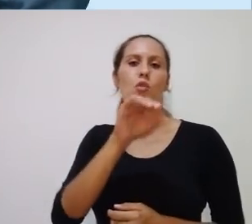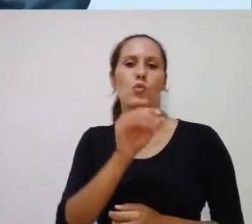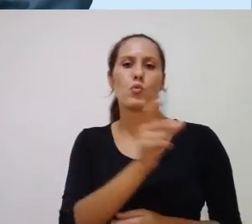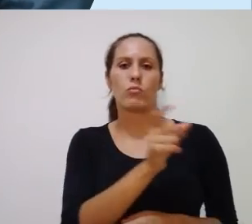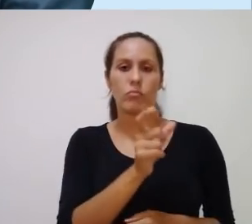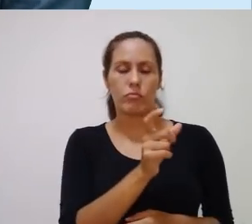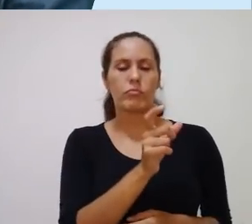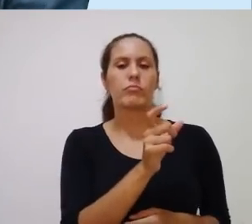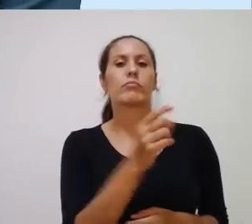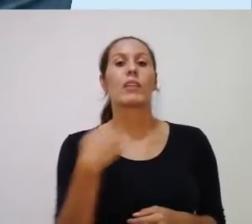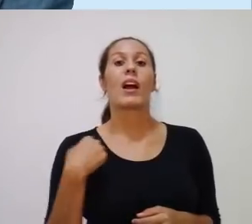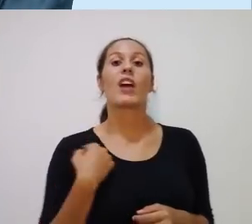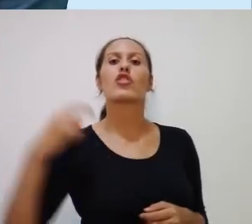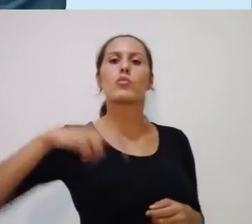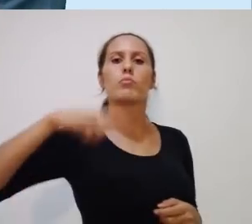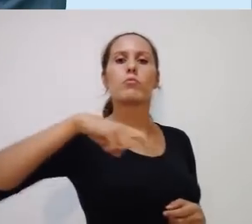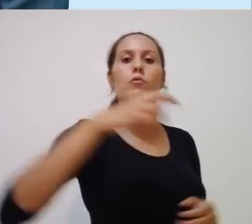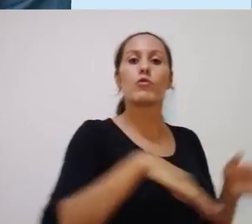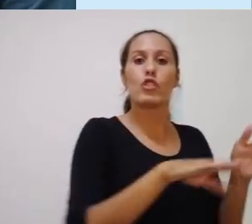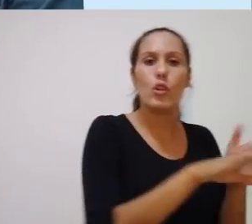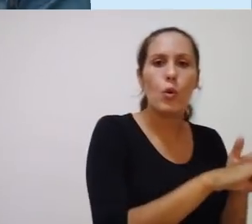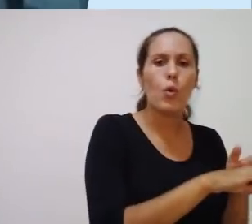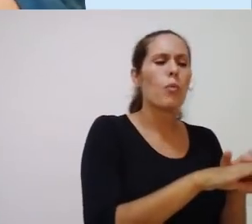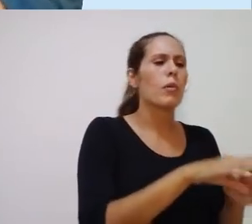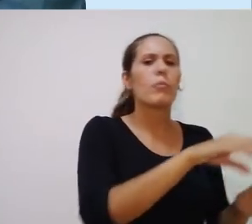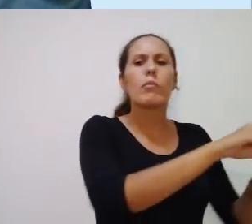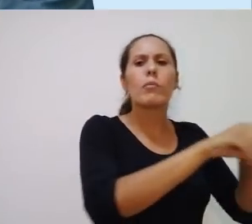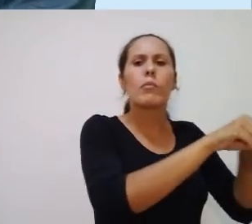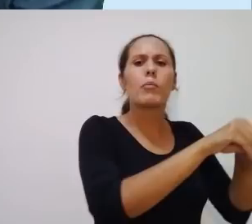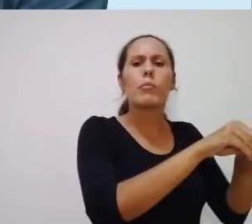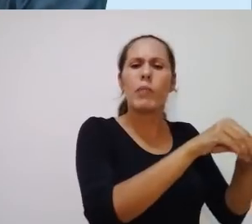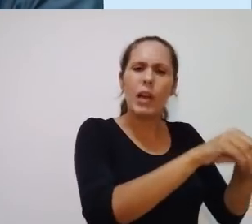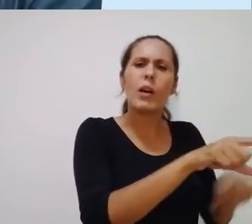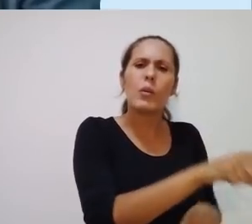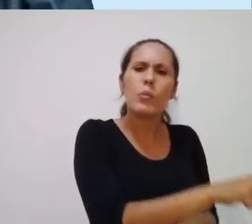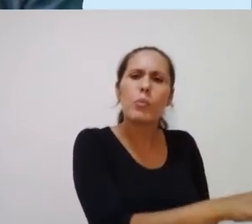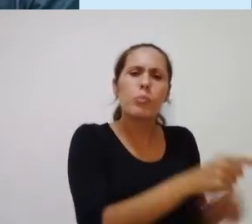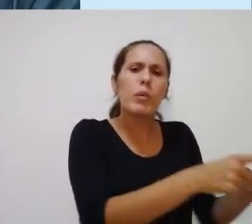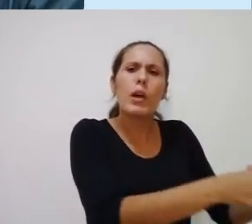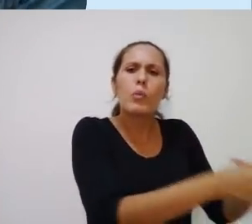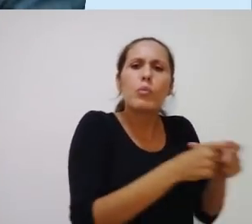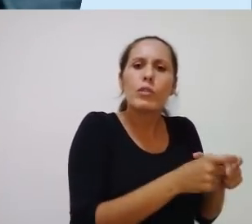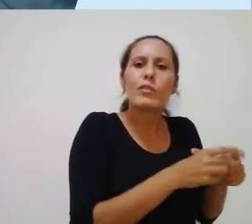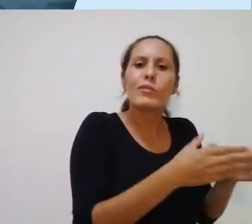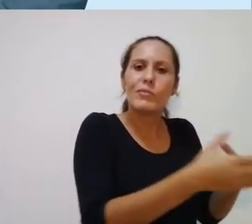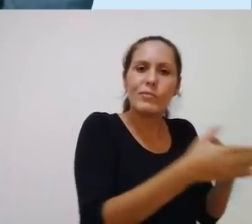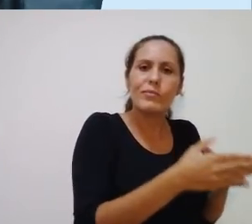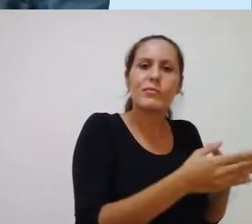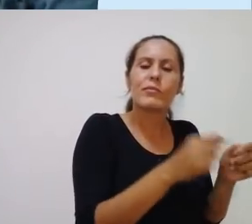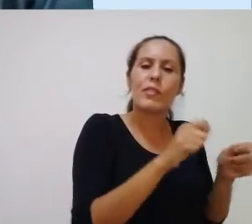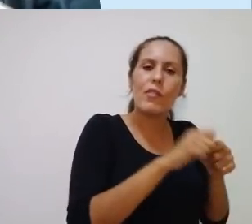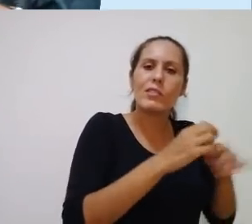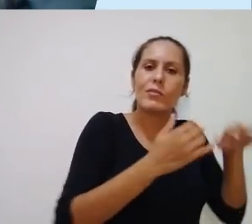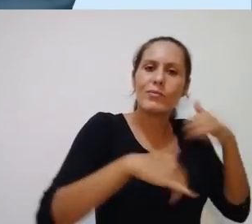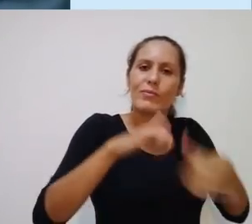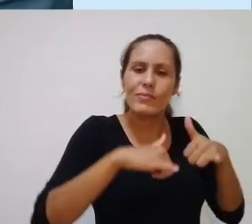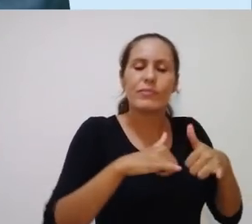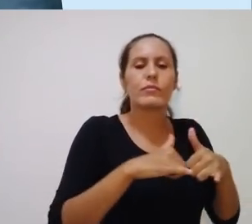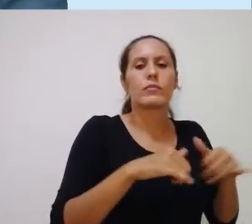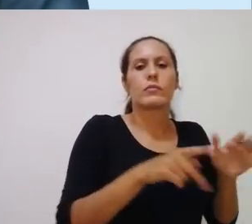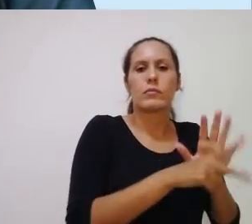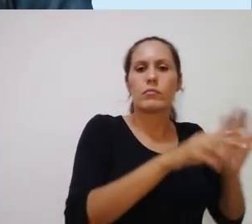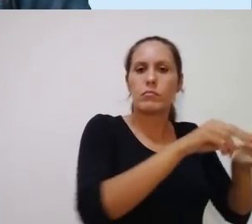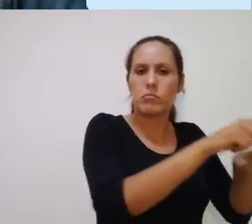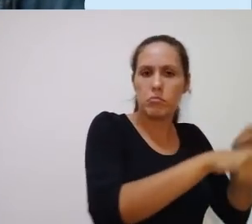dessa localidade, amostra de solo, tá? Da cidade, da parte rural da cidade, dessa comunidade.